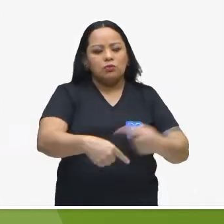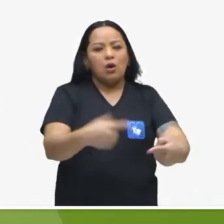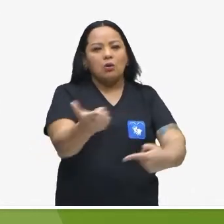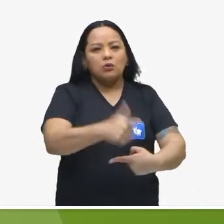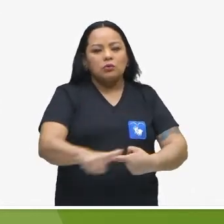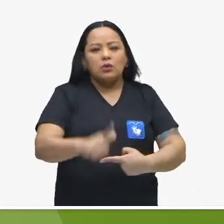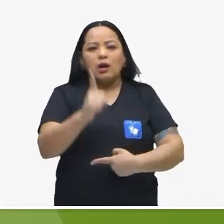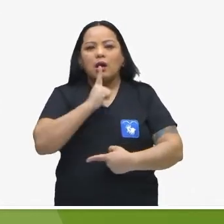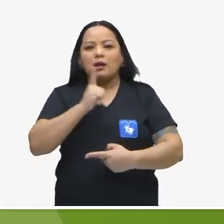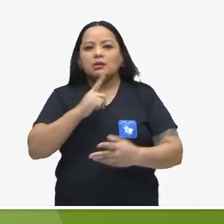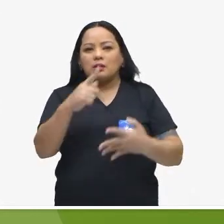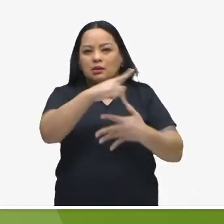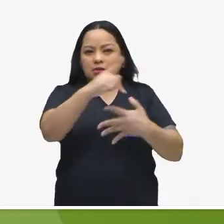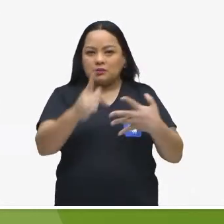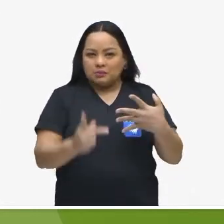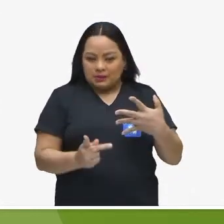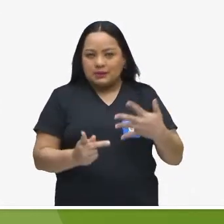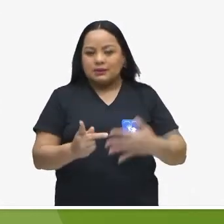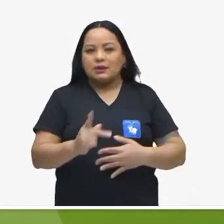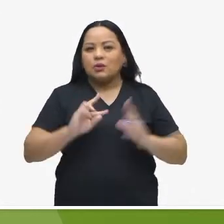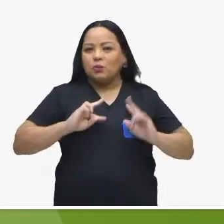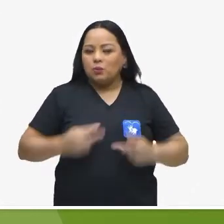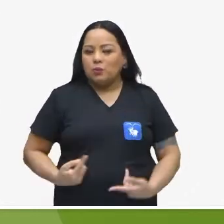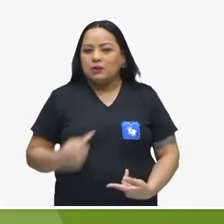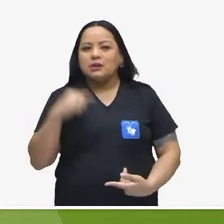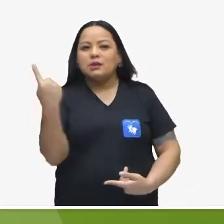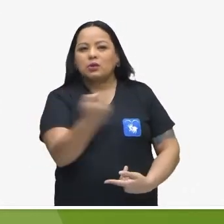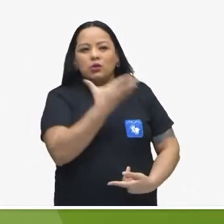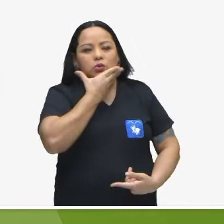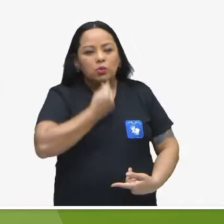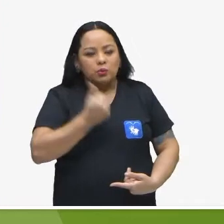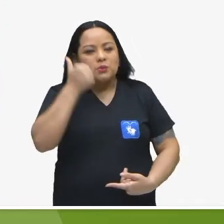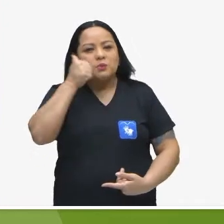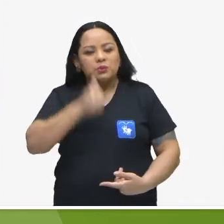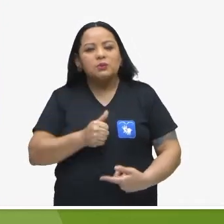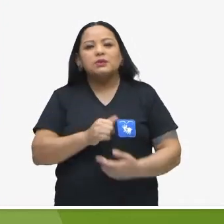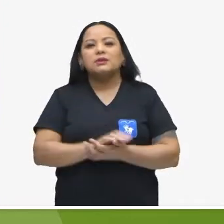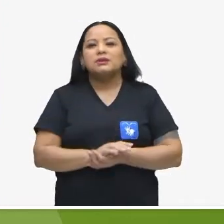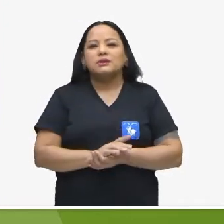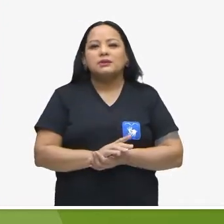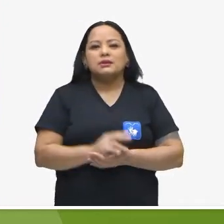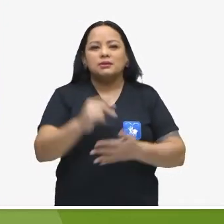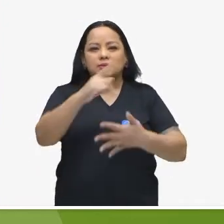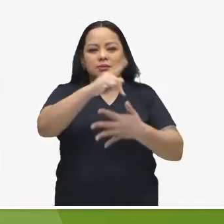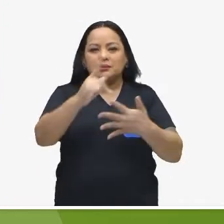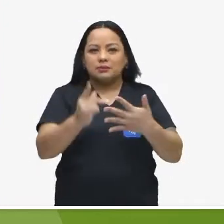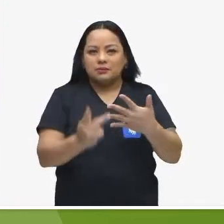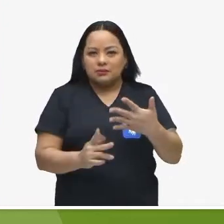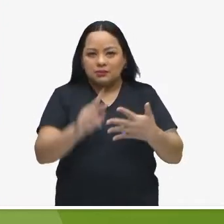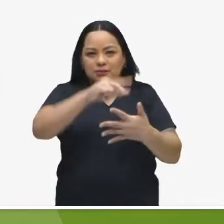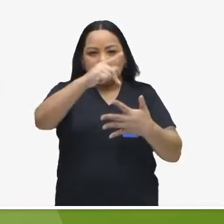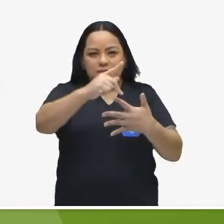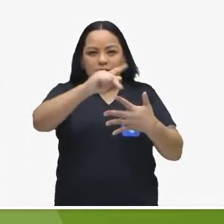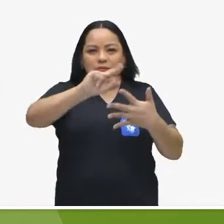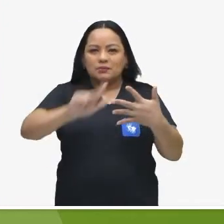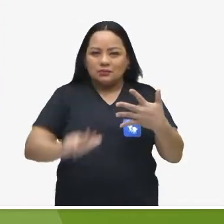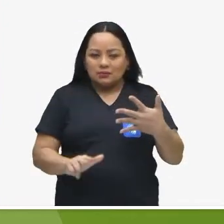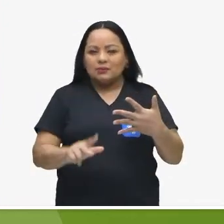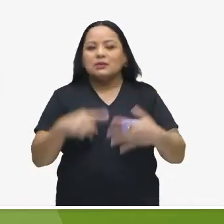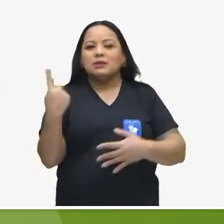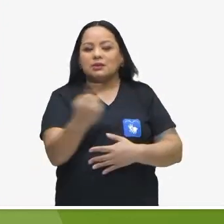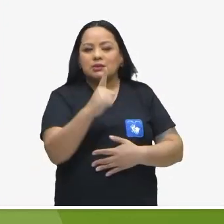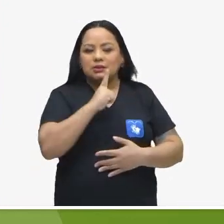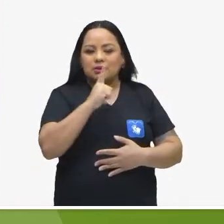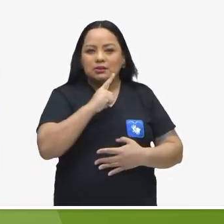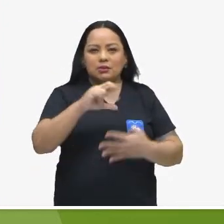tenho a espécie humana. Nós, homens e mulheres, somos uma espécie, né? Nós temos aí as